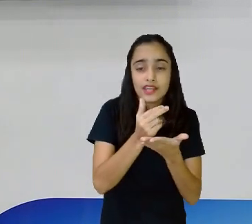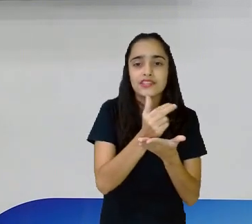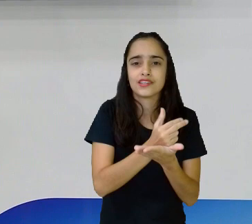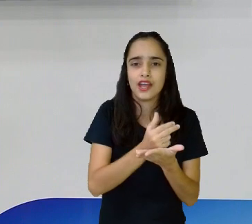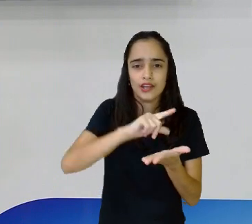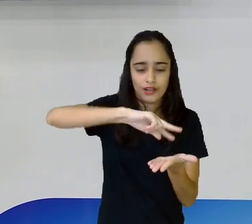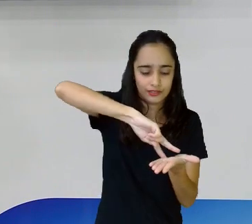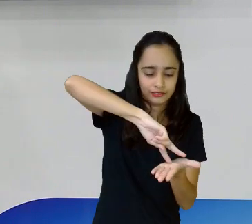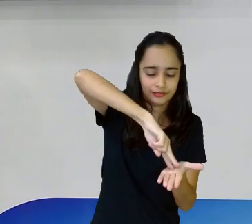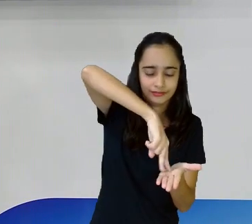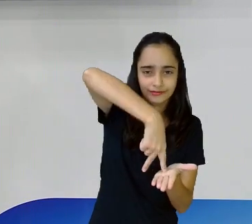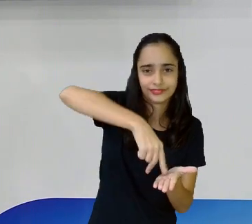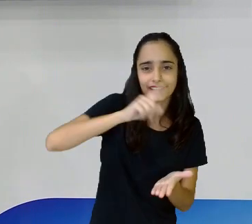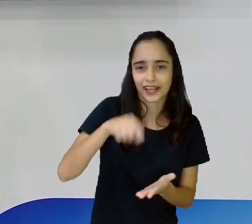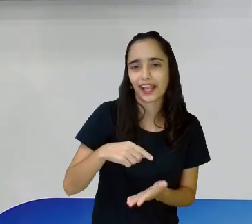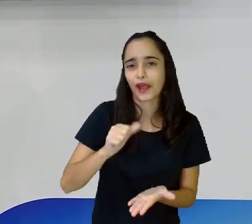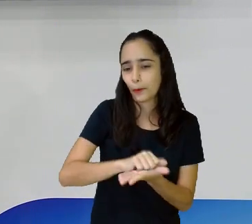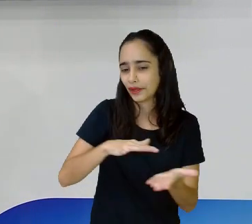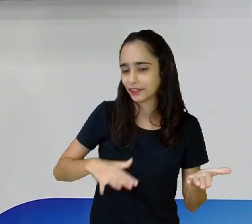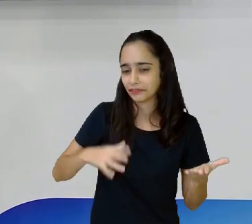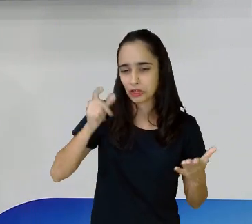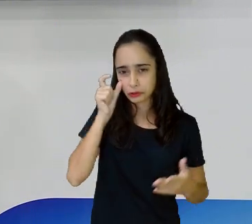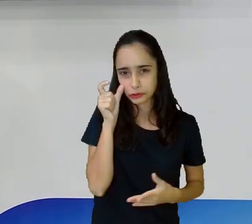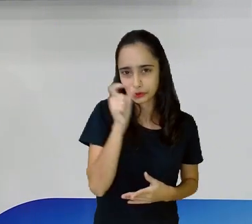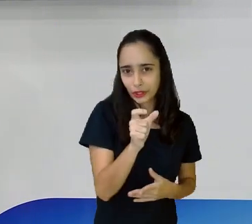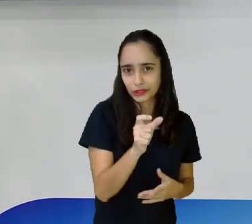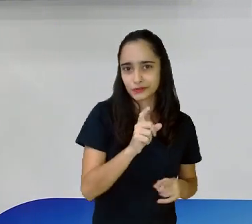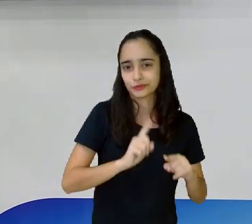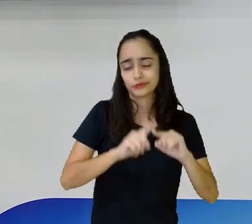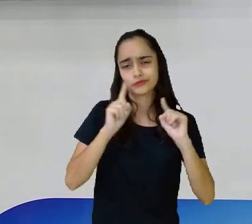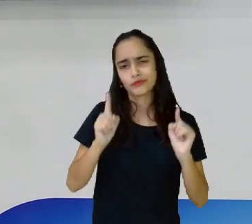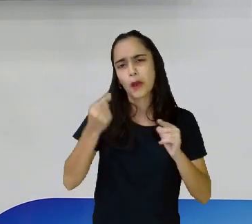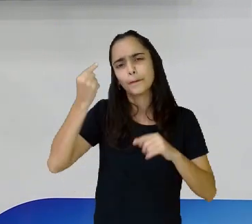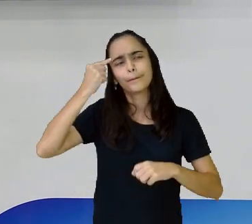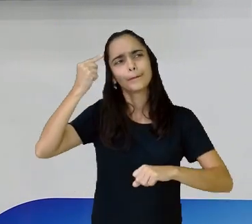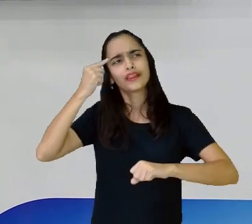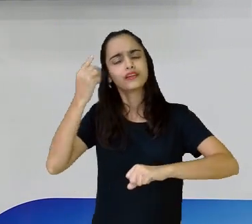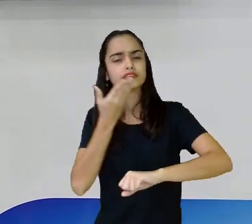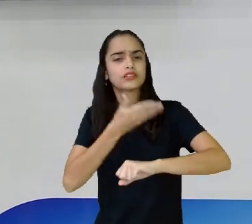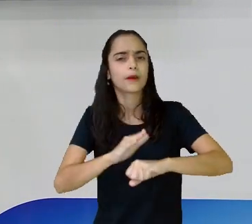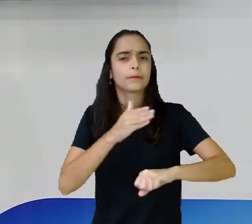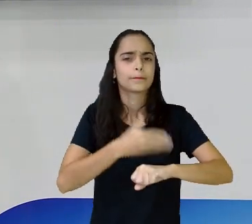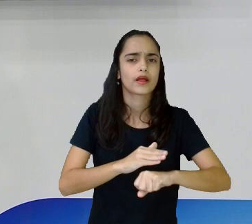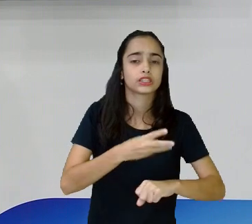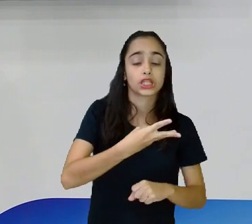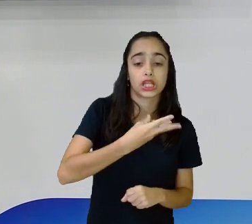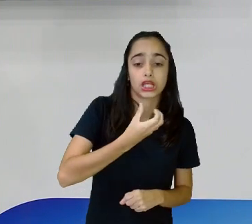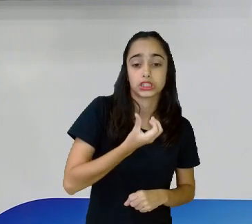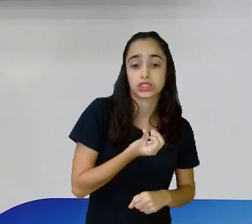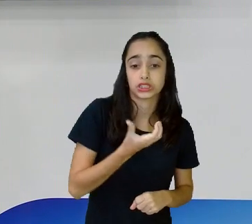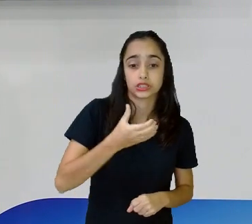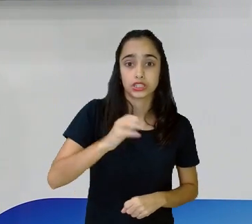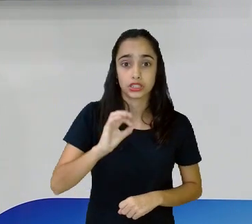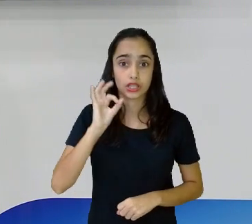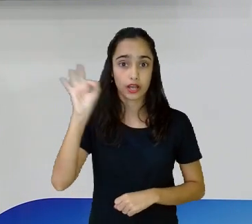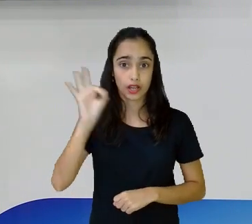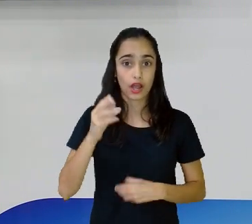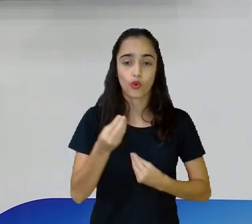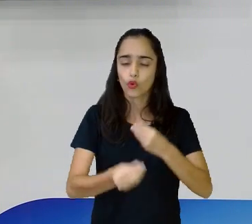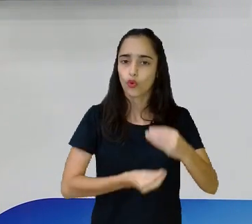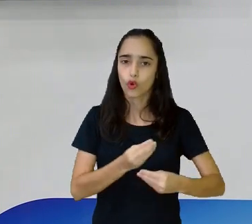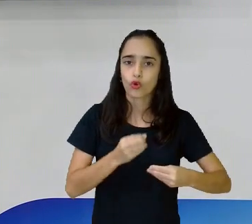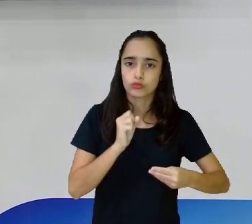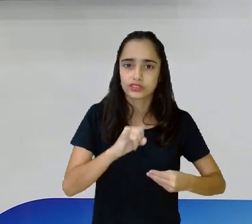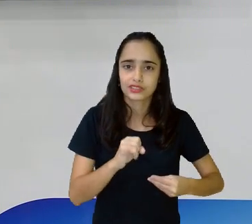Atividade interessantíssima. Mas pensando na prática, esses 360 graus é como se eu estivesse num ponto